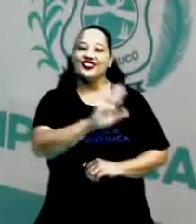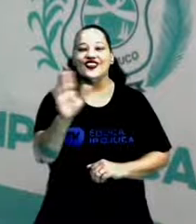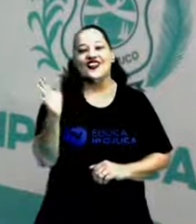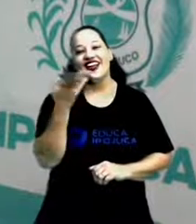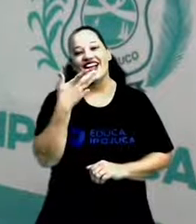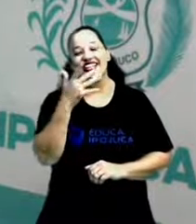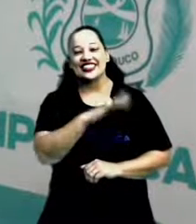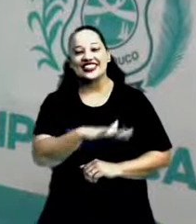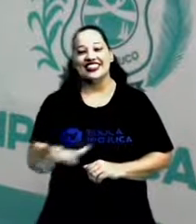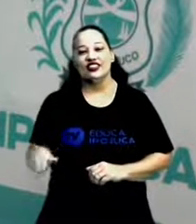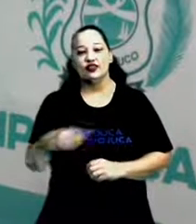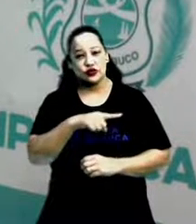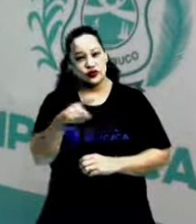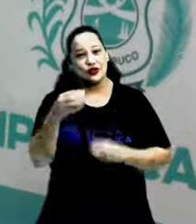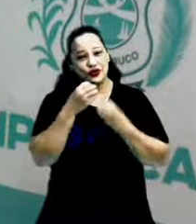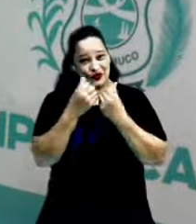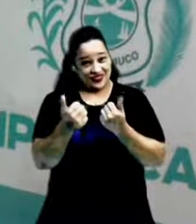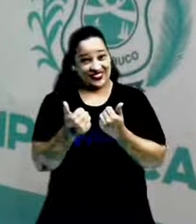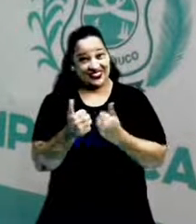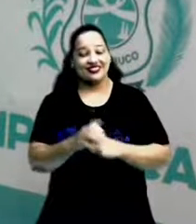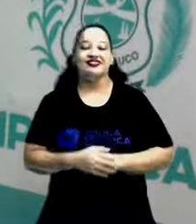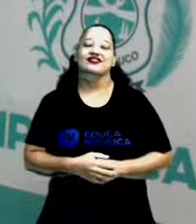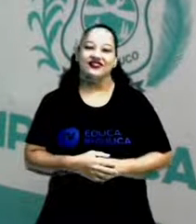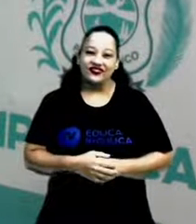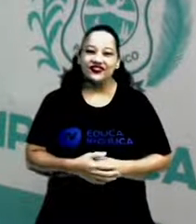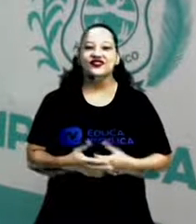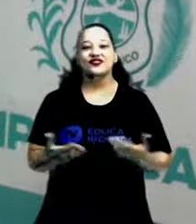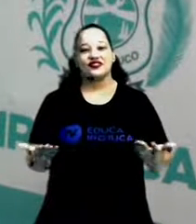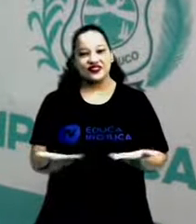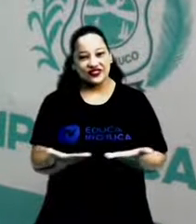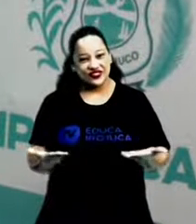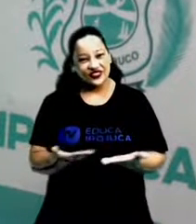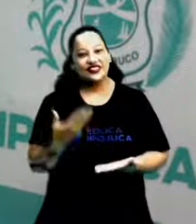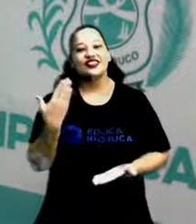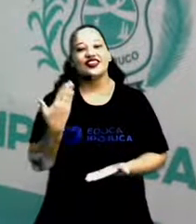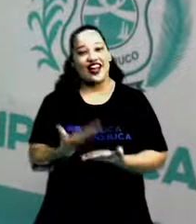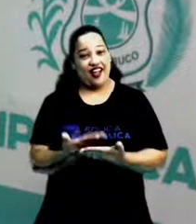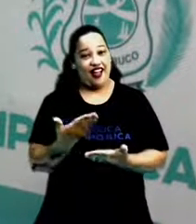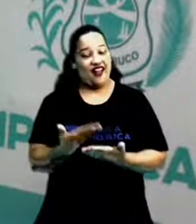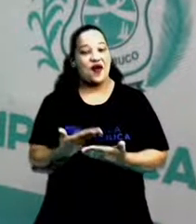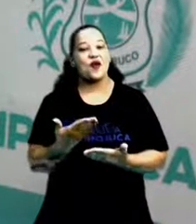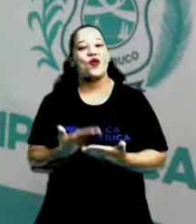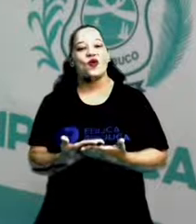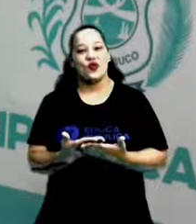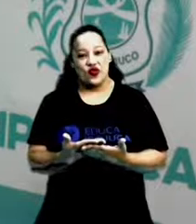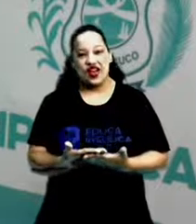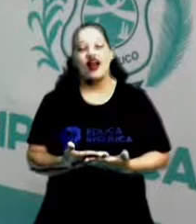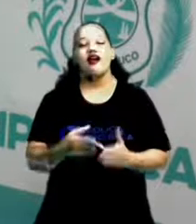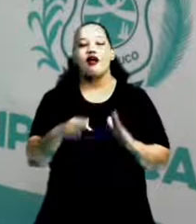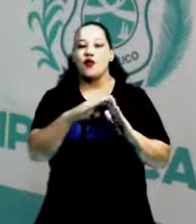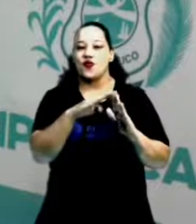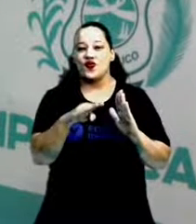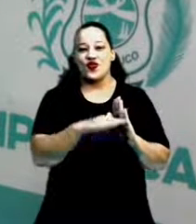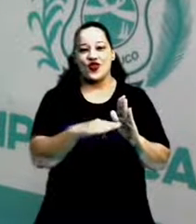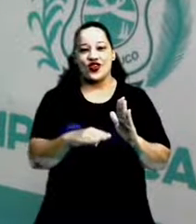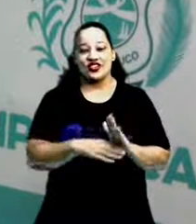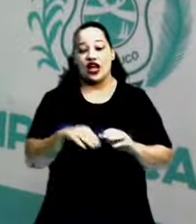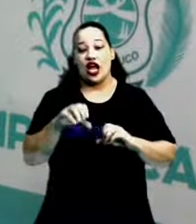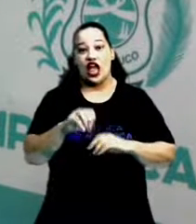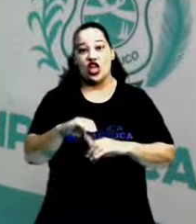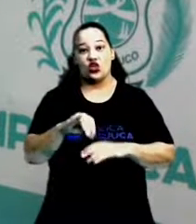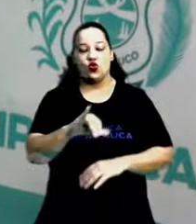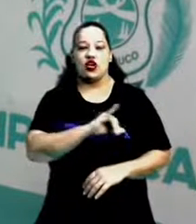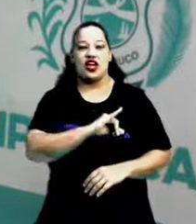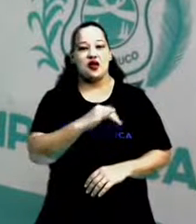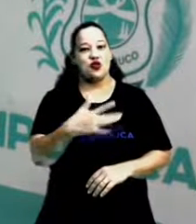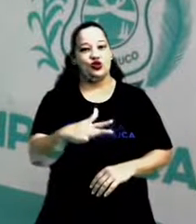Olá, crianças, tudo bem com vocês? Vamos para mais uma aula do projeto Educa e